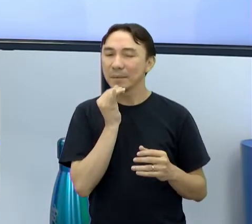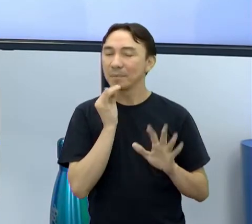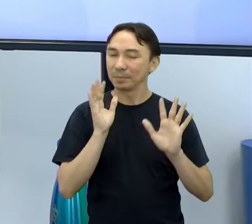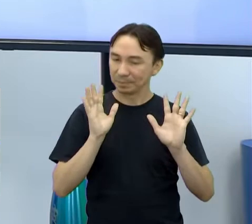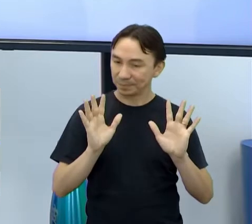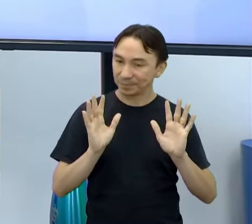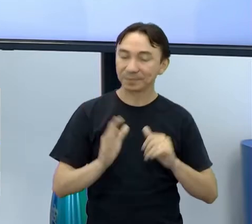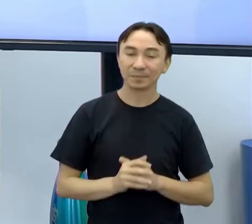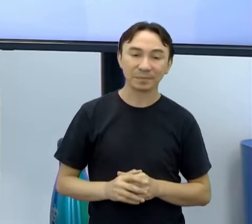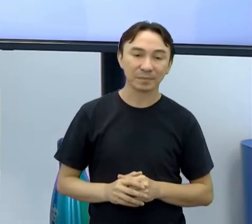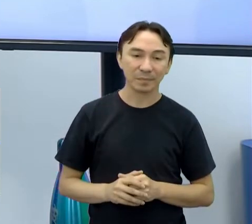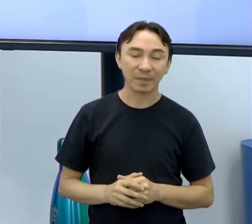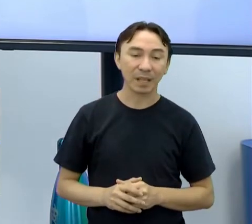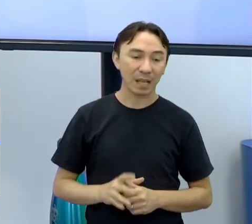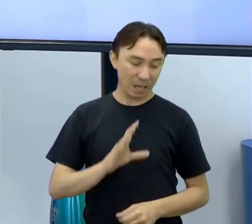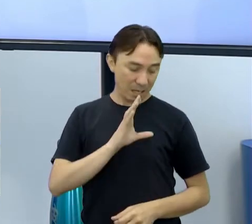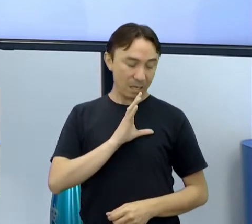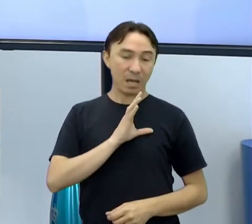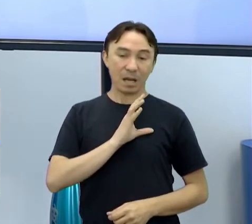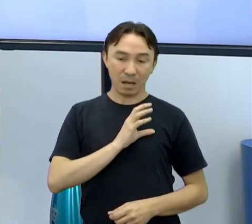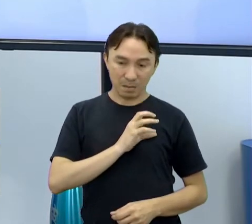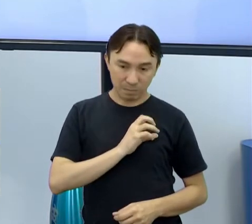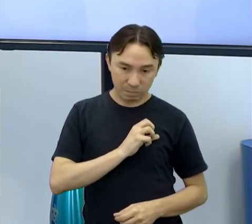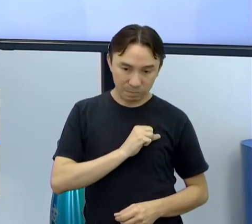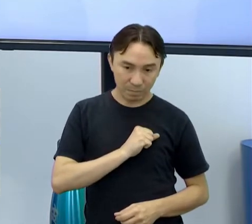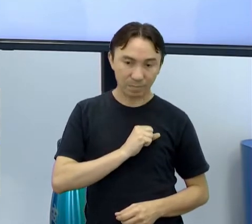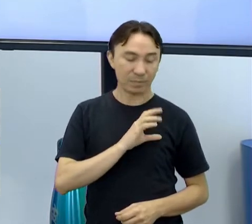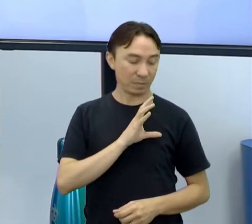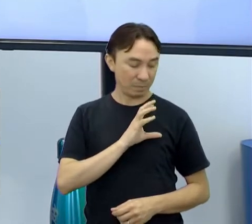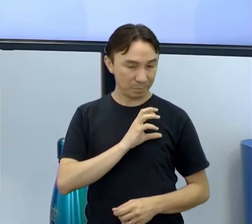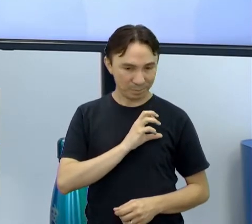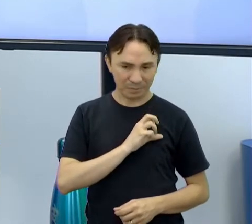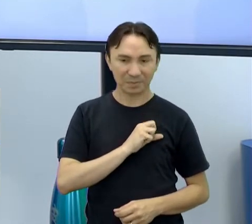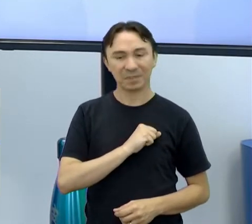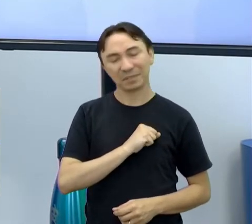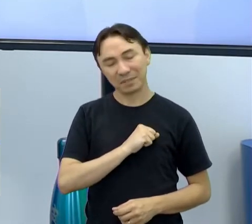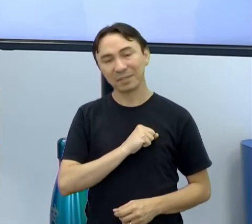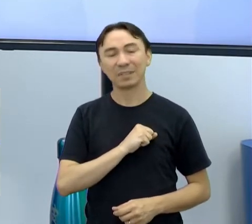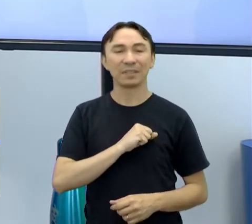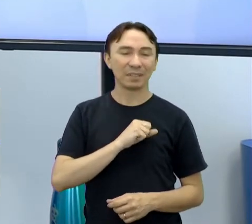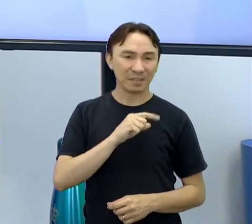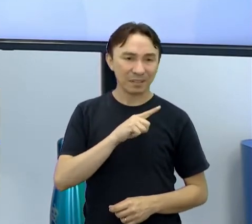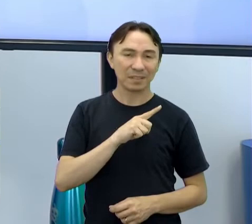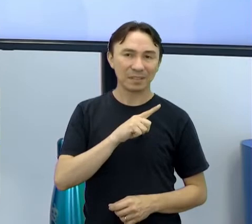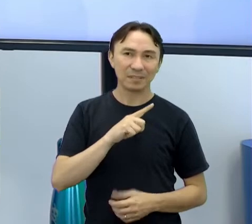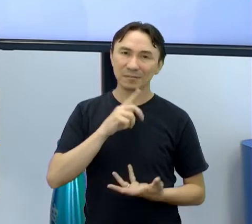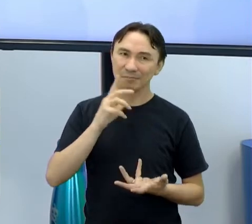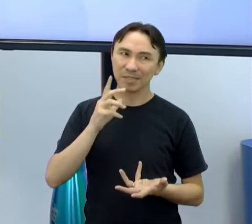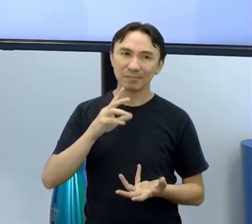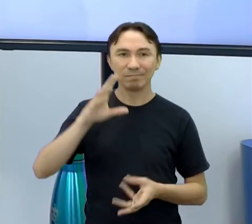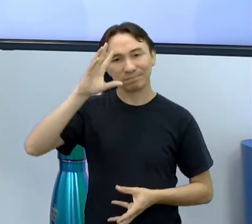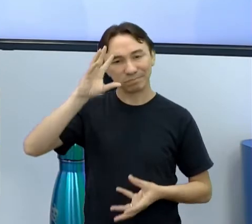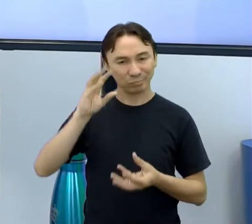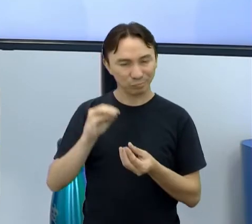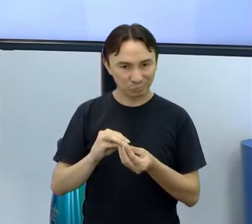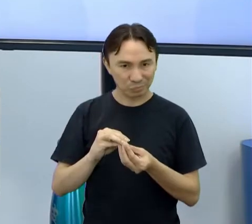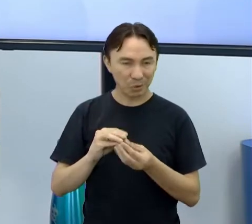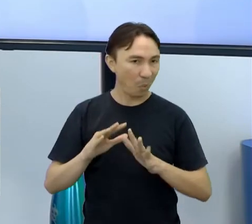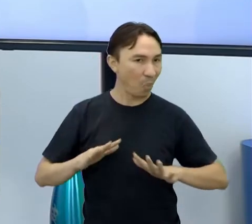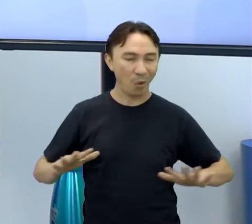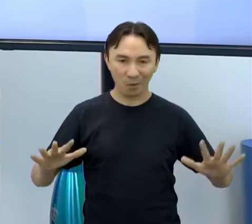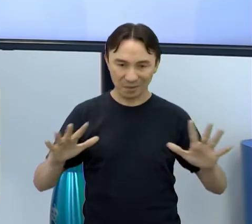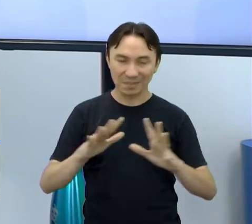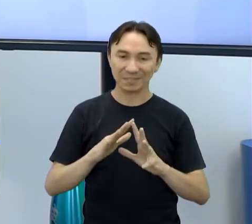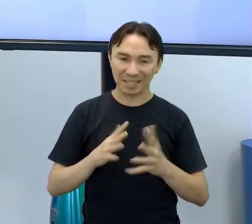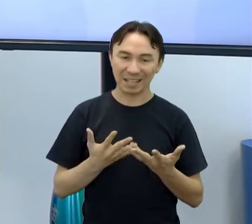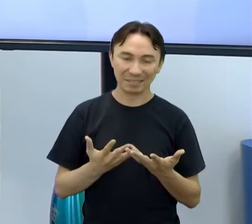tá? Então, o amor, por mais que ele tenha aí uma definição, a gente pode dizer que universal, cada indivíduo vai